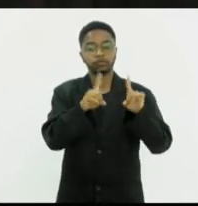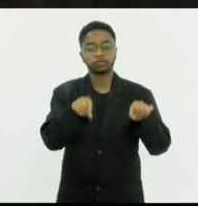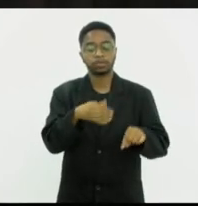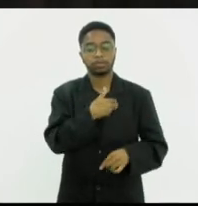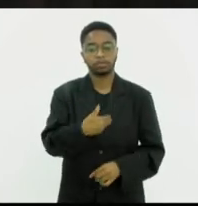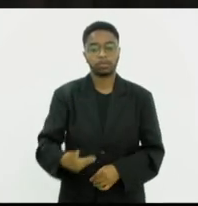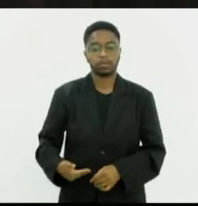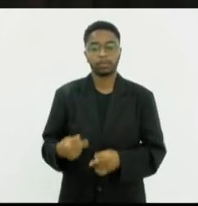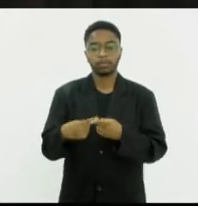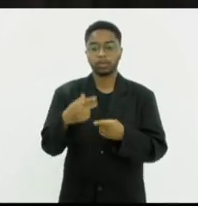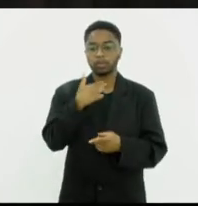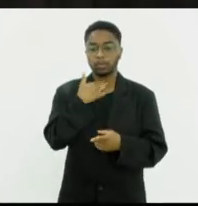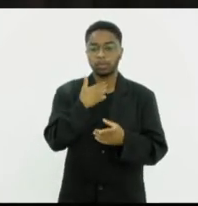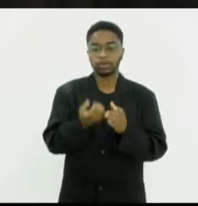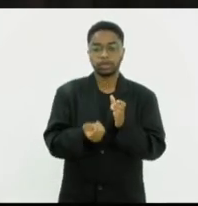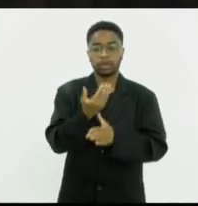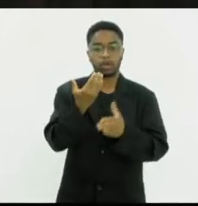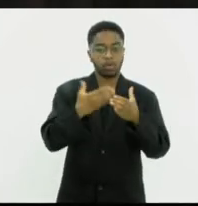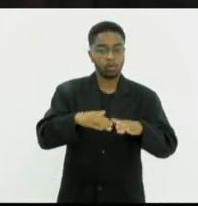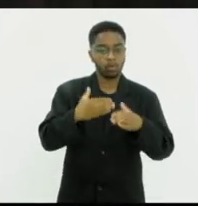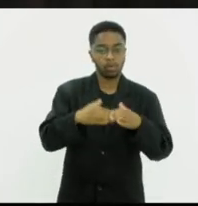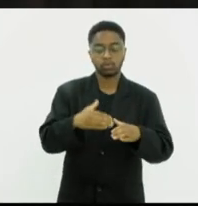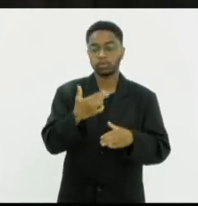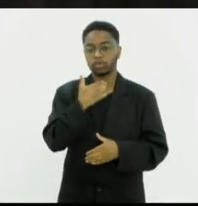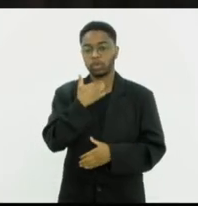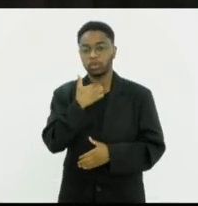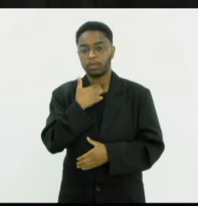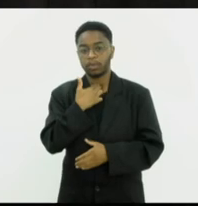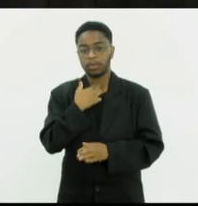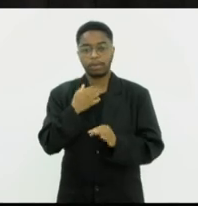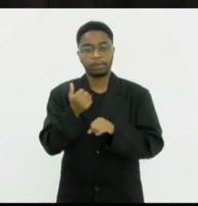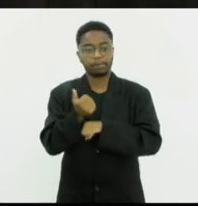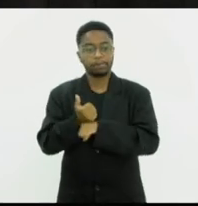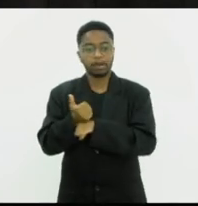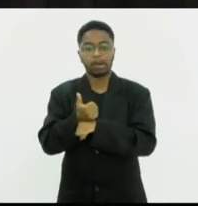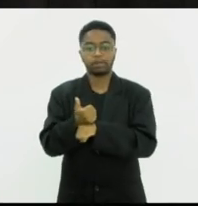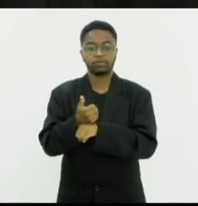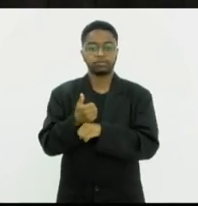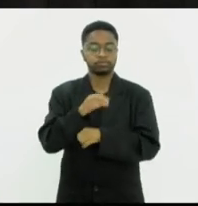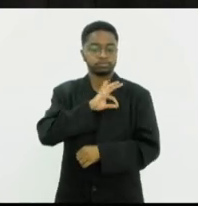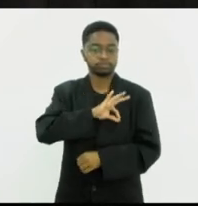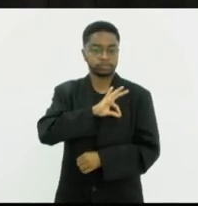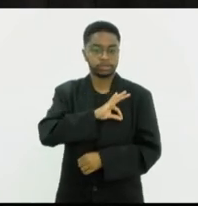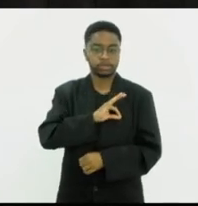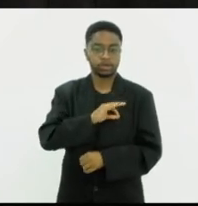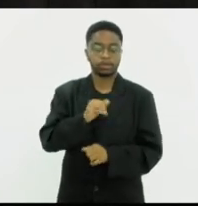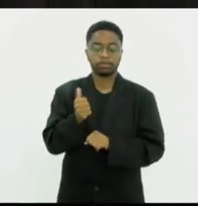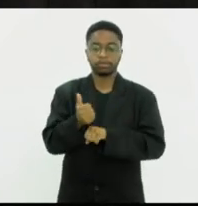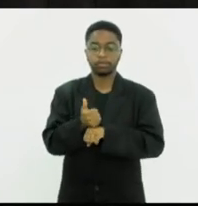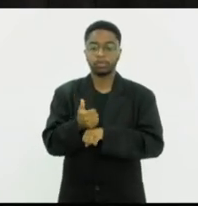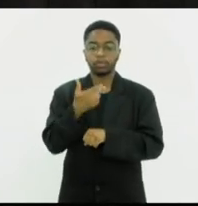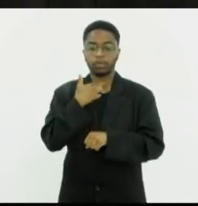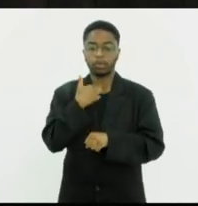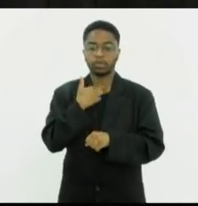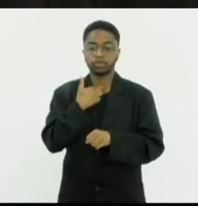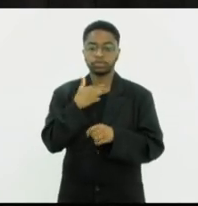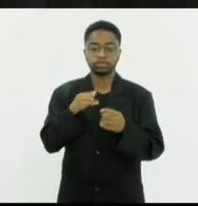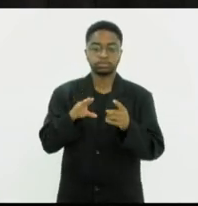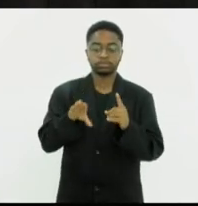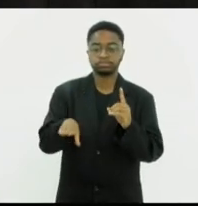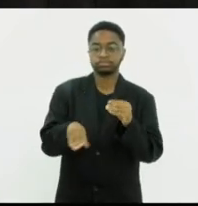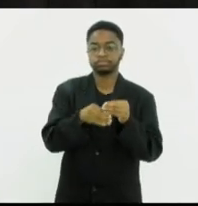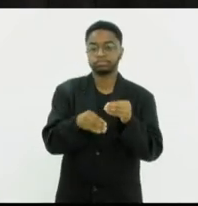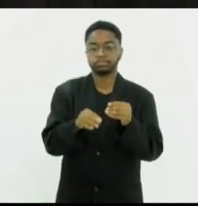Não pode fazer concurso público, não pode ter plano de cargos e salários, não pode ter reposição salarial. É não, não,